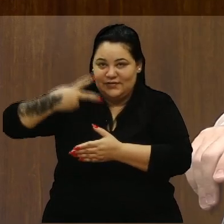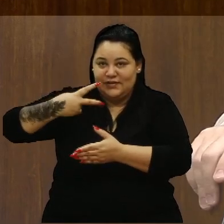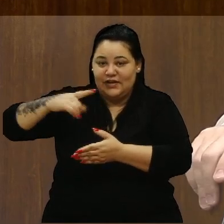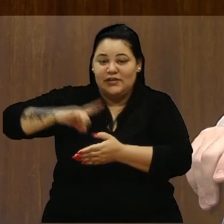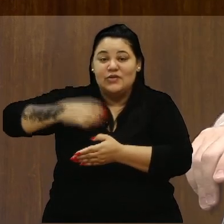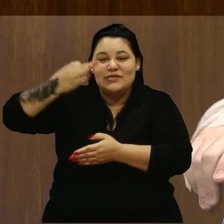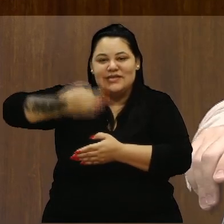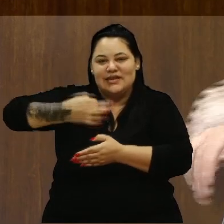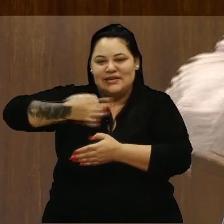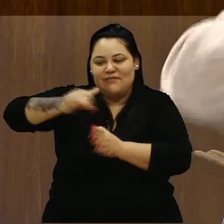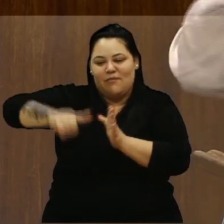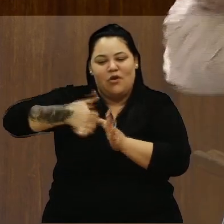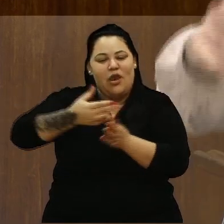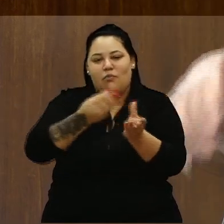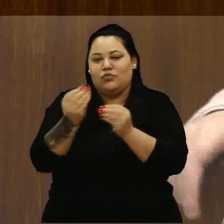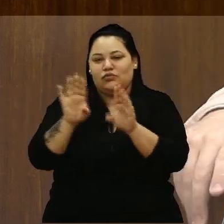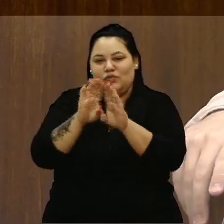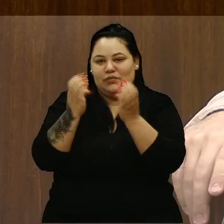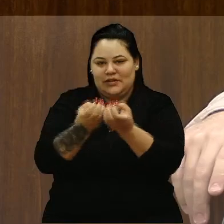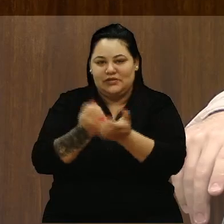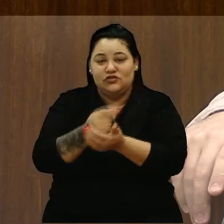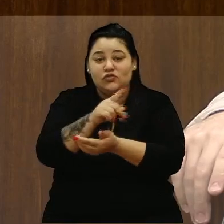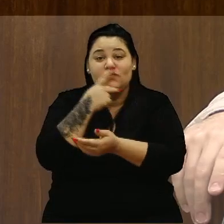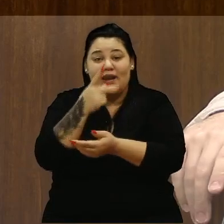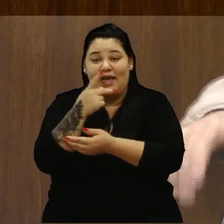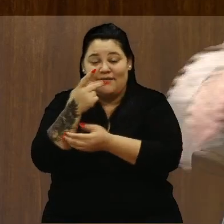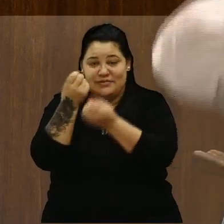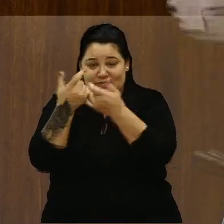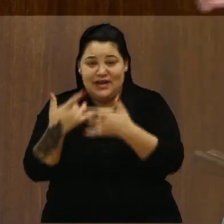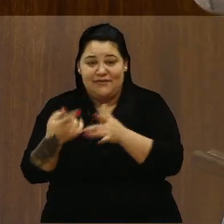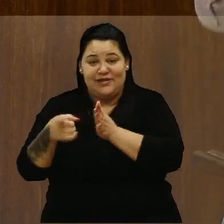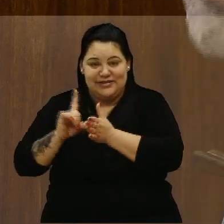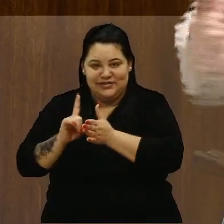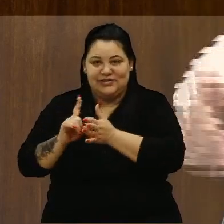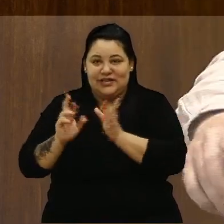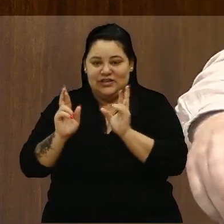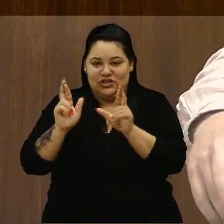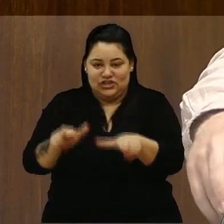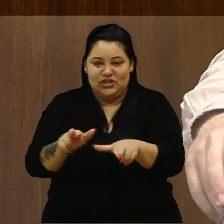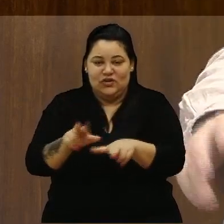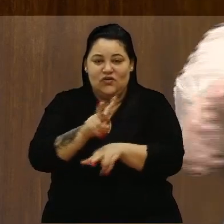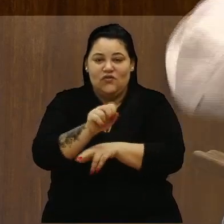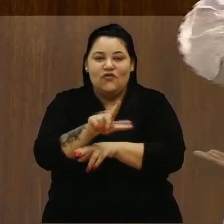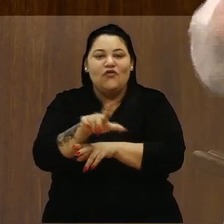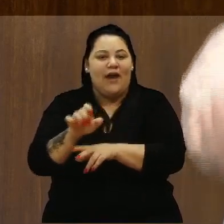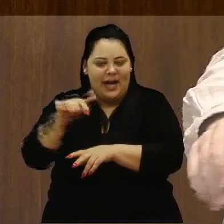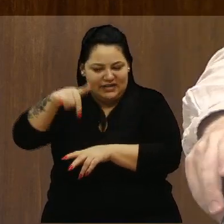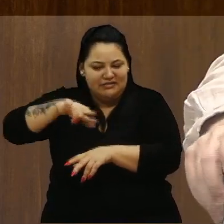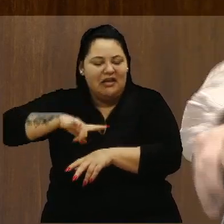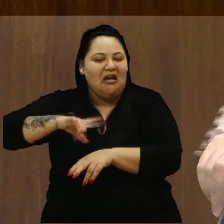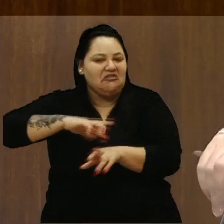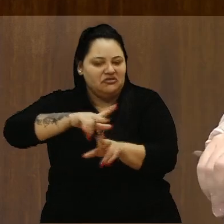vereadora. Enquanto a senhora comentava, regionalmente o Vale Trentino tem suas diferenças em razão